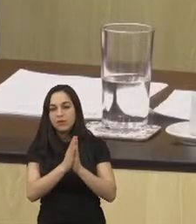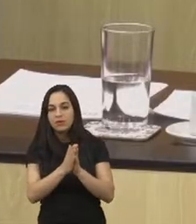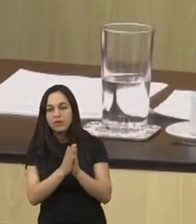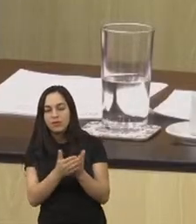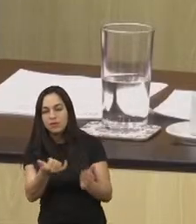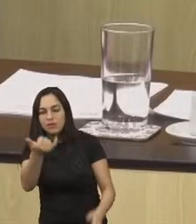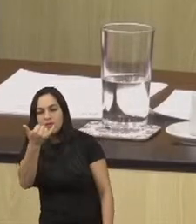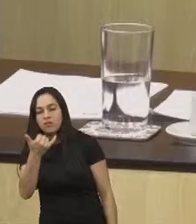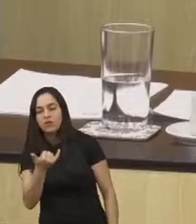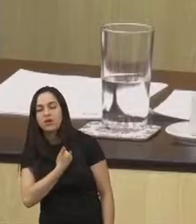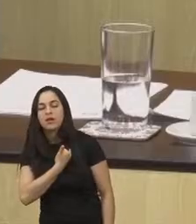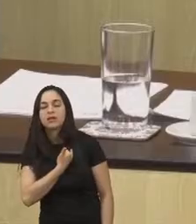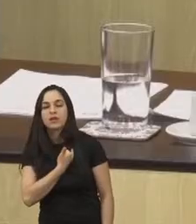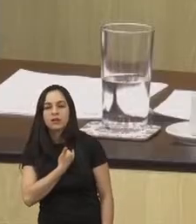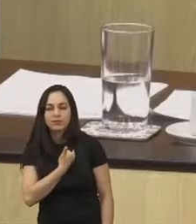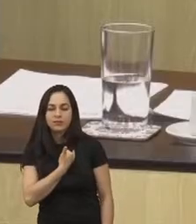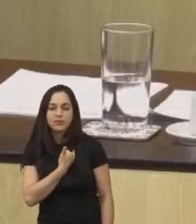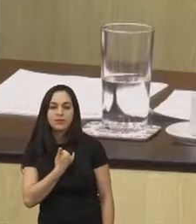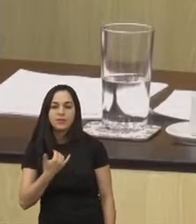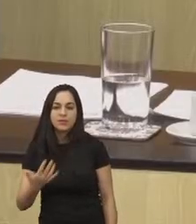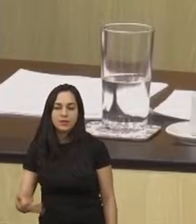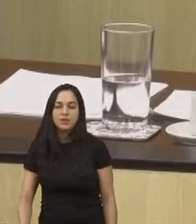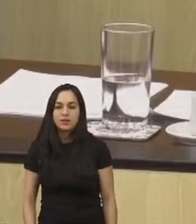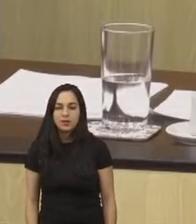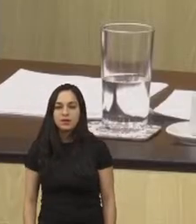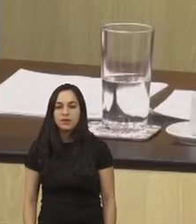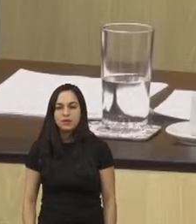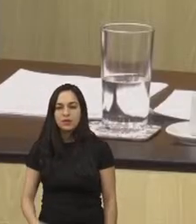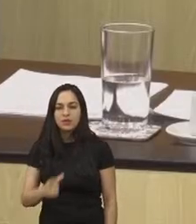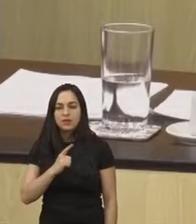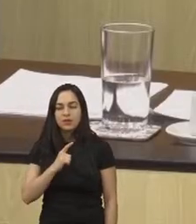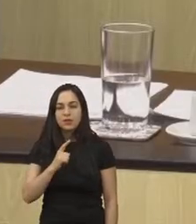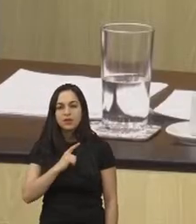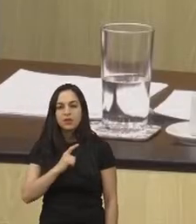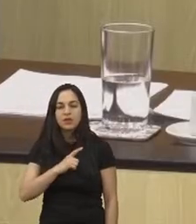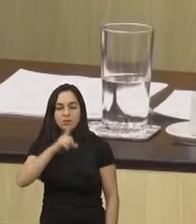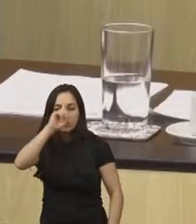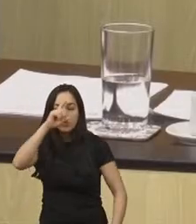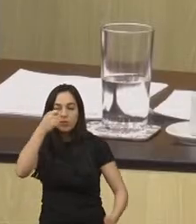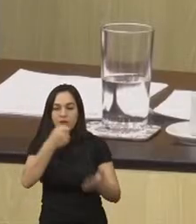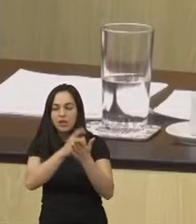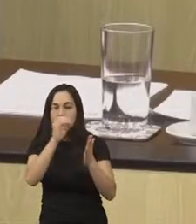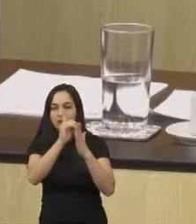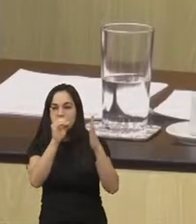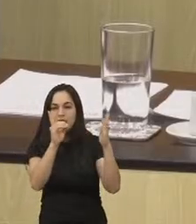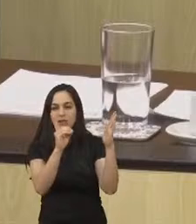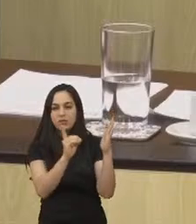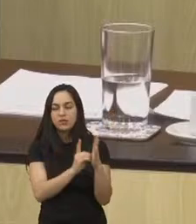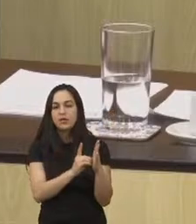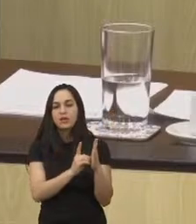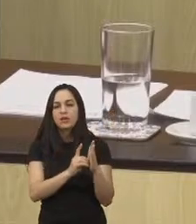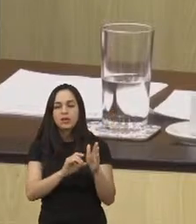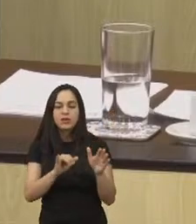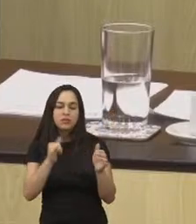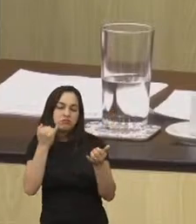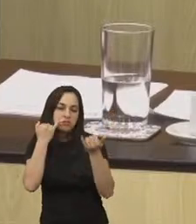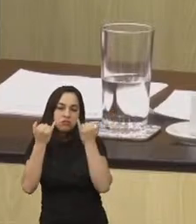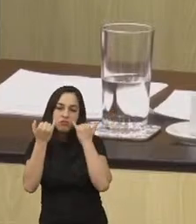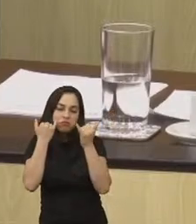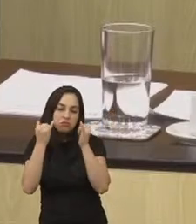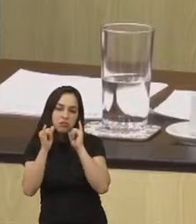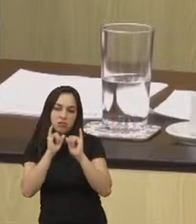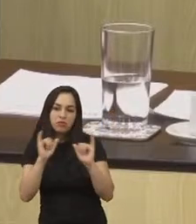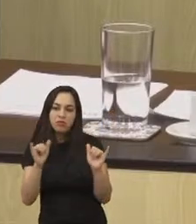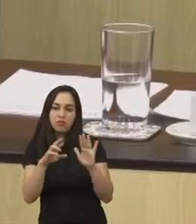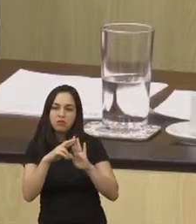e encaminhar cópia da norma que o instituiu, decreto, portaria, instrução normativa, etc., e